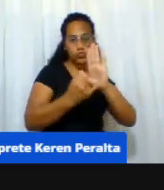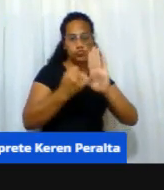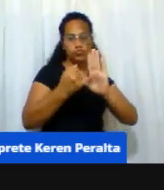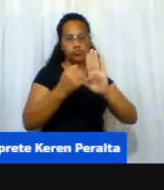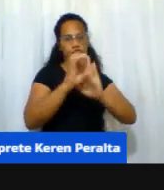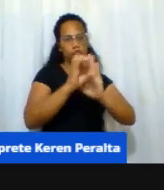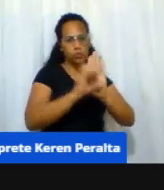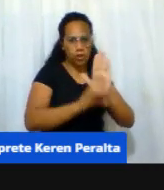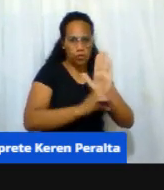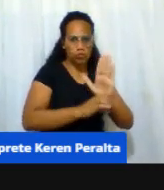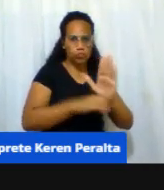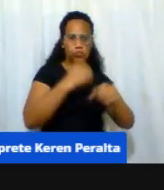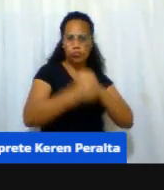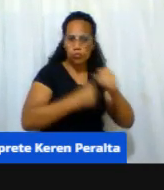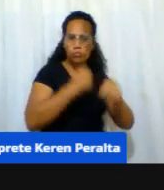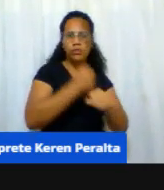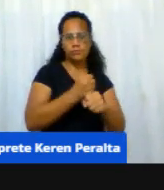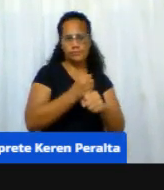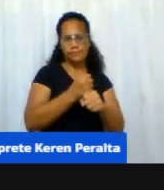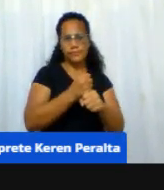necessidades da respectiva turma.